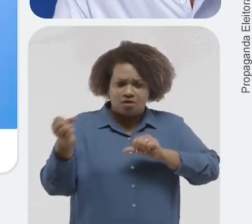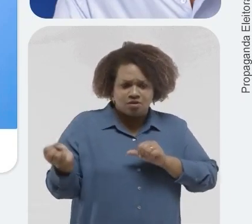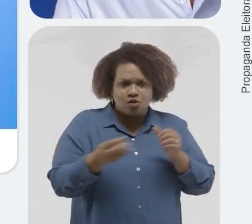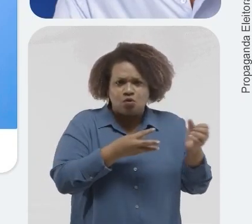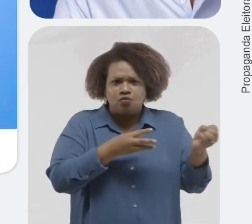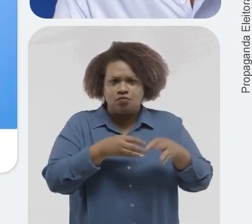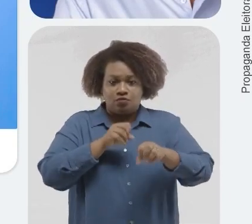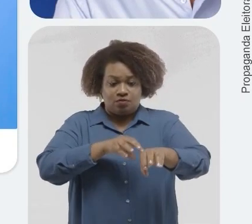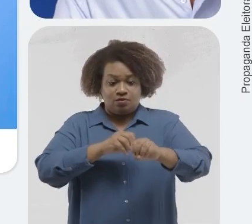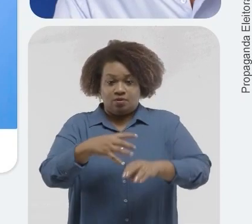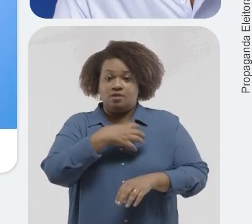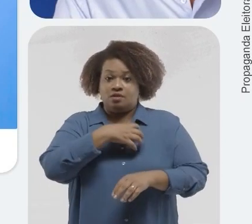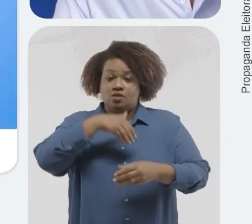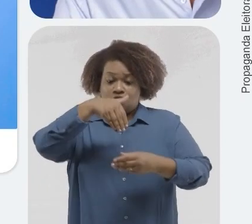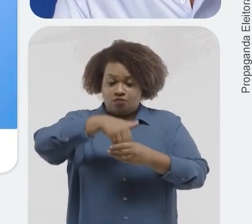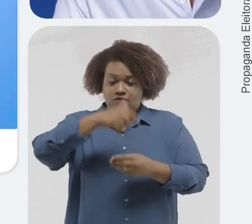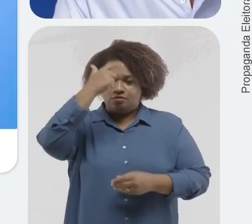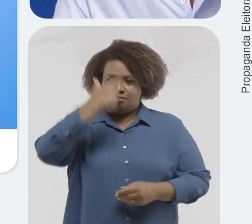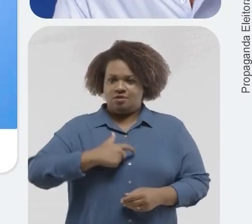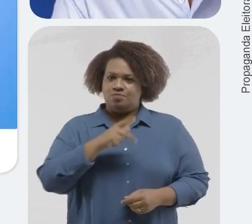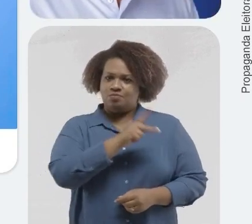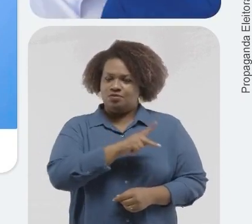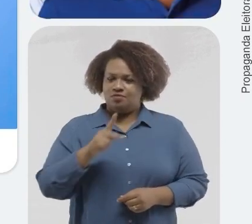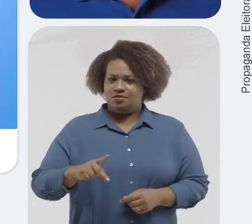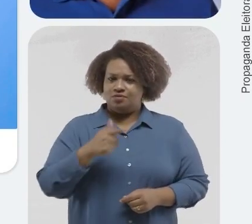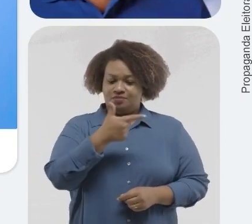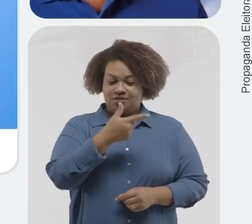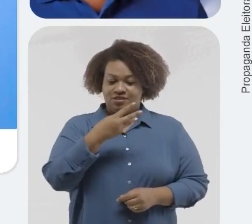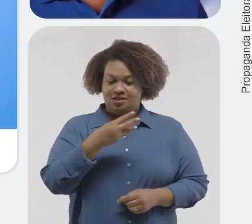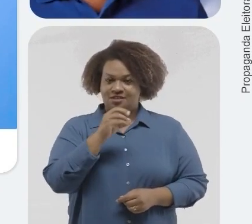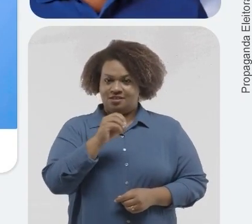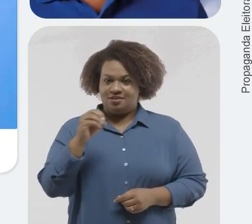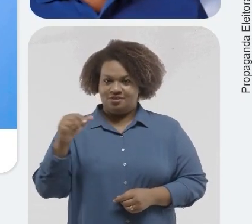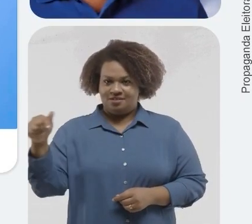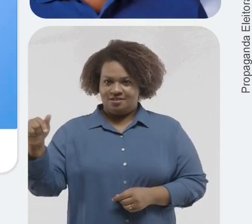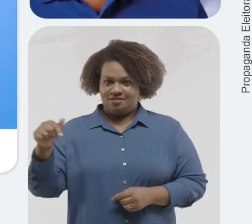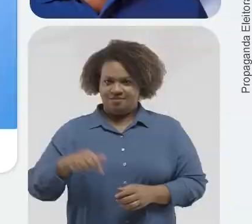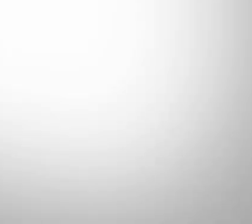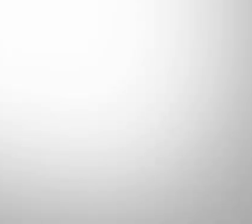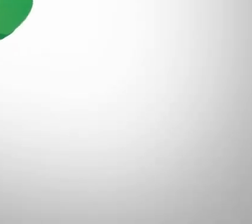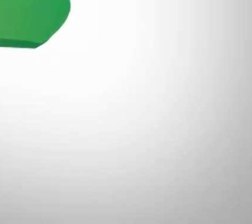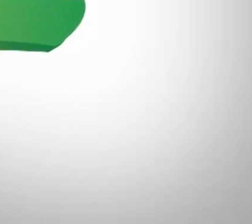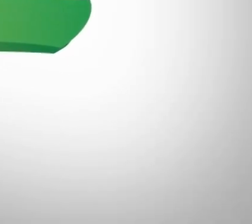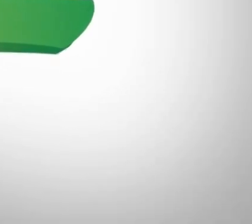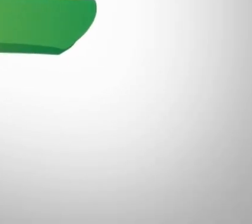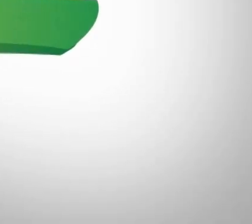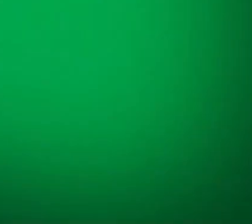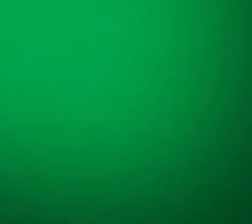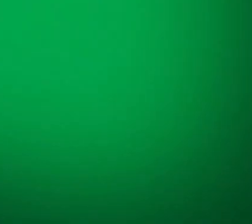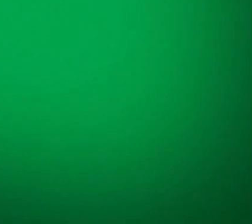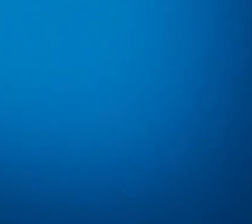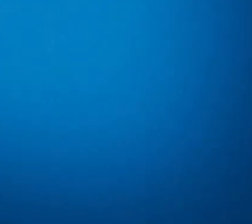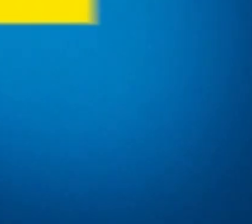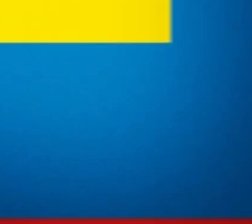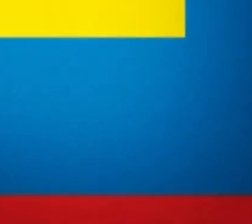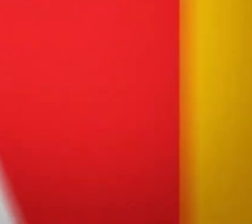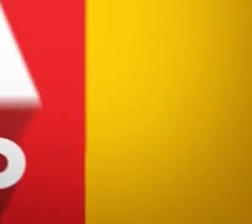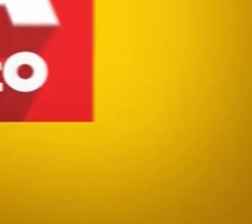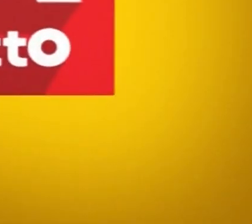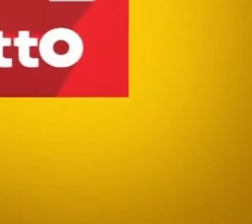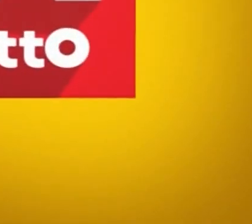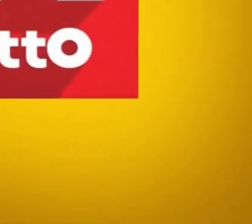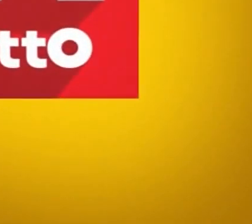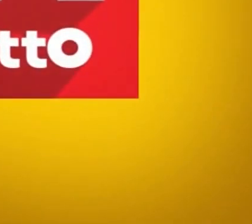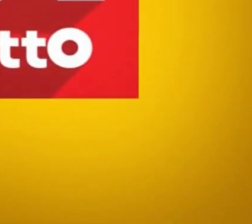transformar a educação na Bahia, vote professor Léo Santana 23, 007. MDB 15. É o time de